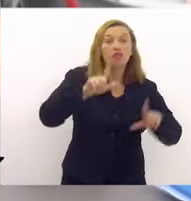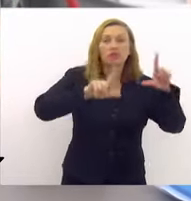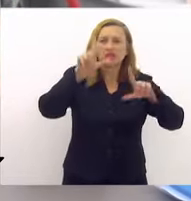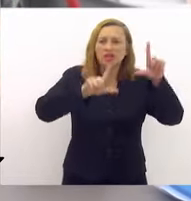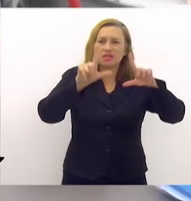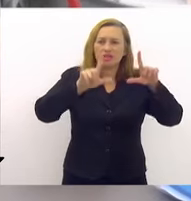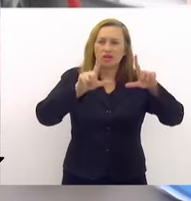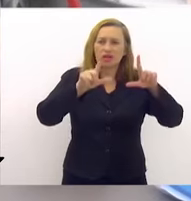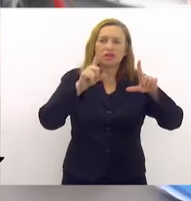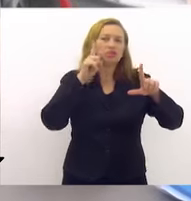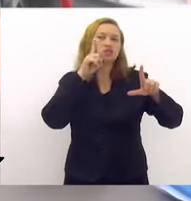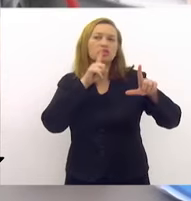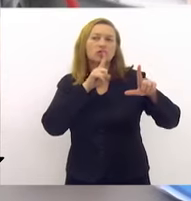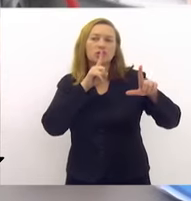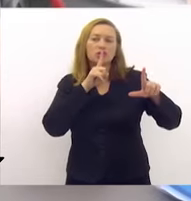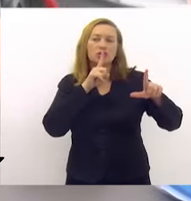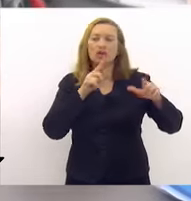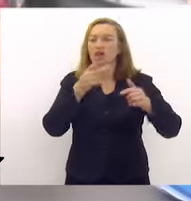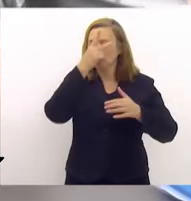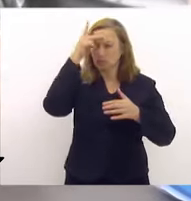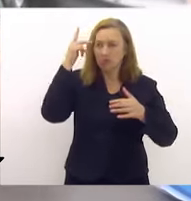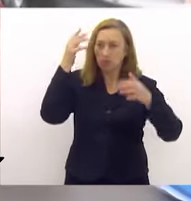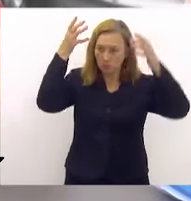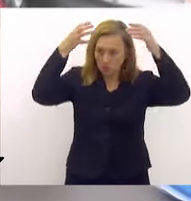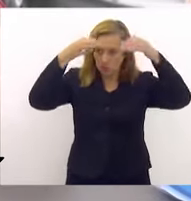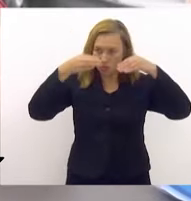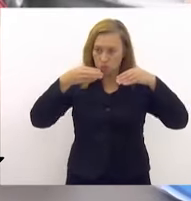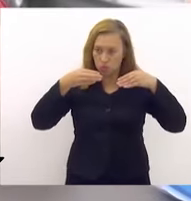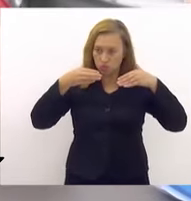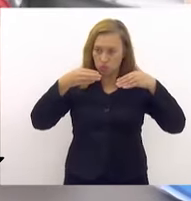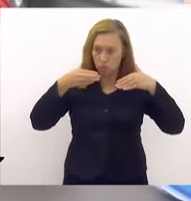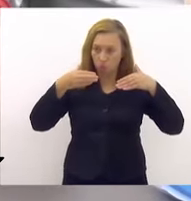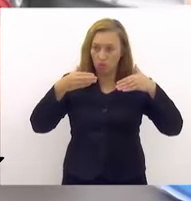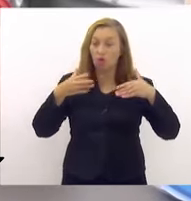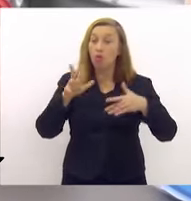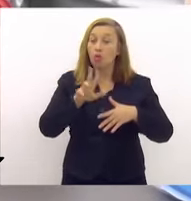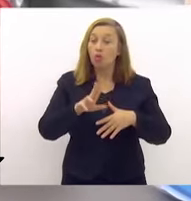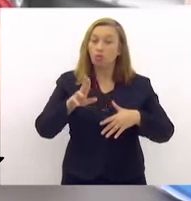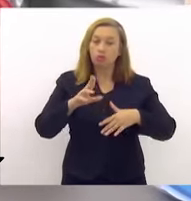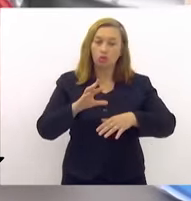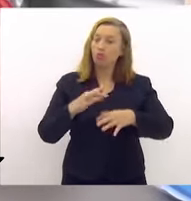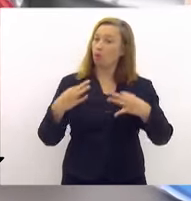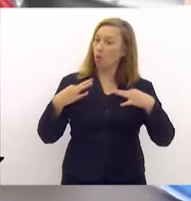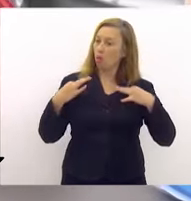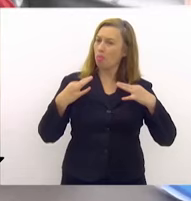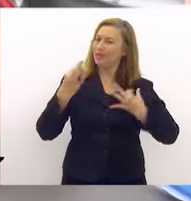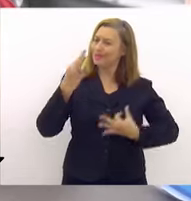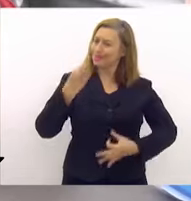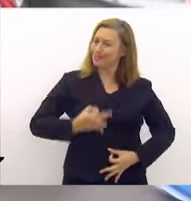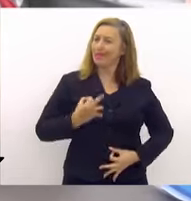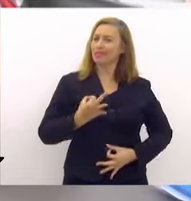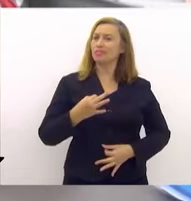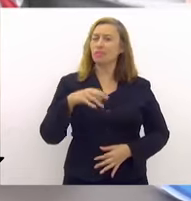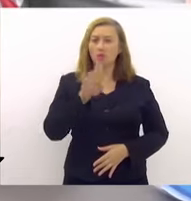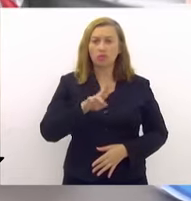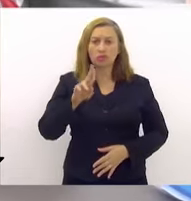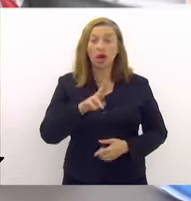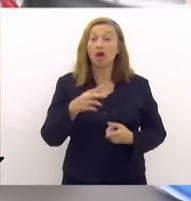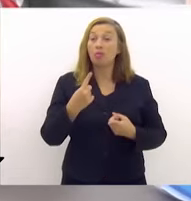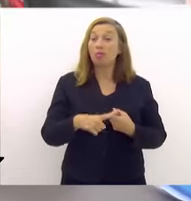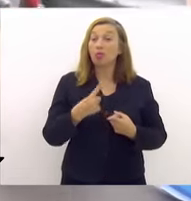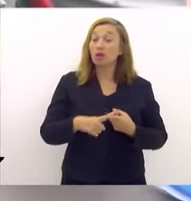vão fazer isso com um uniforme que parece escafandrista, porque senão, deputado Flávio, pode ter um